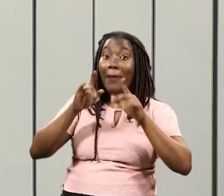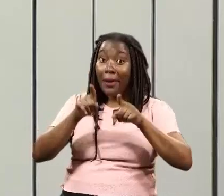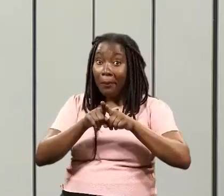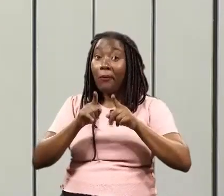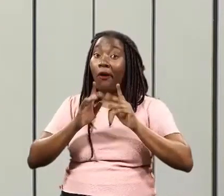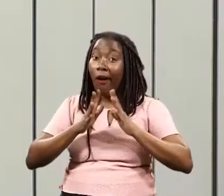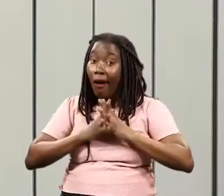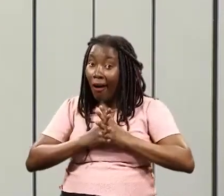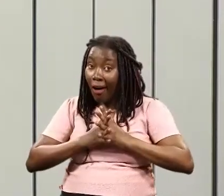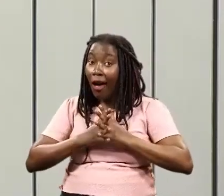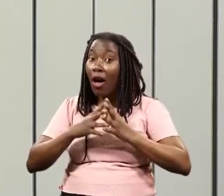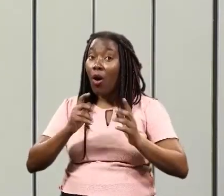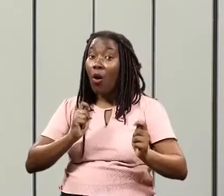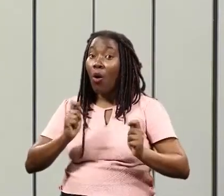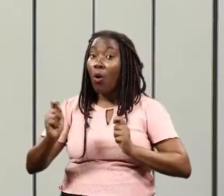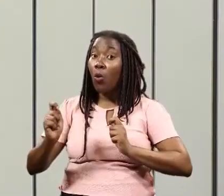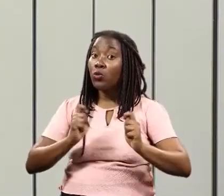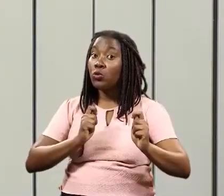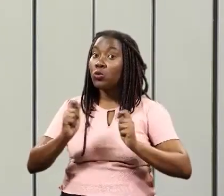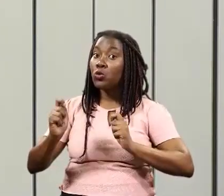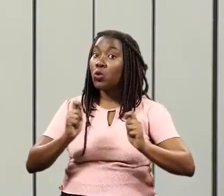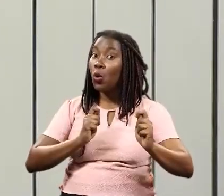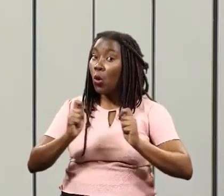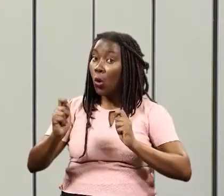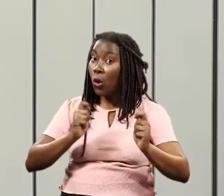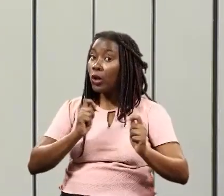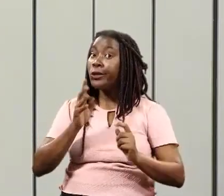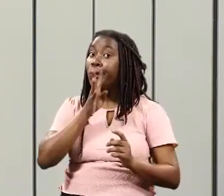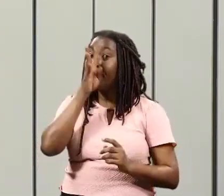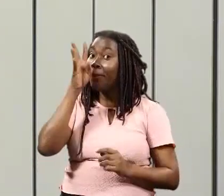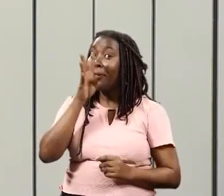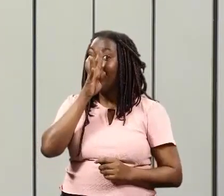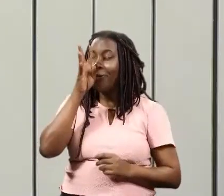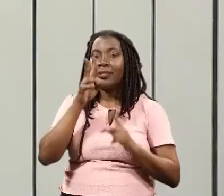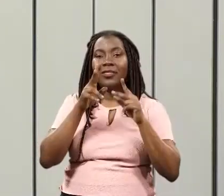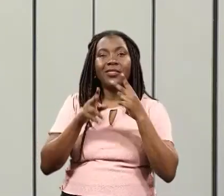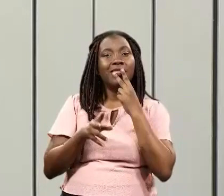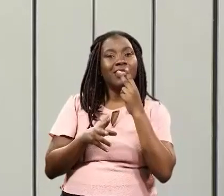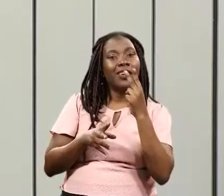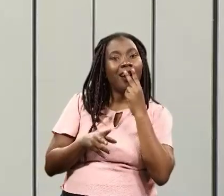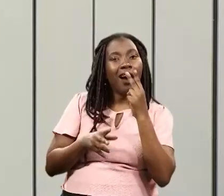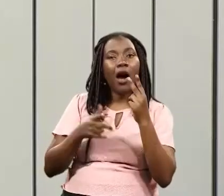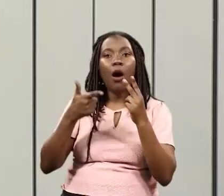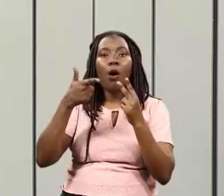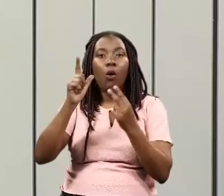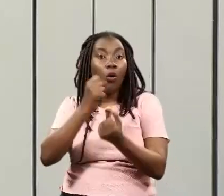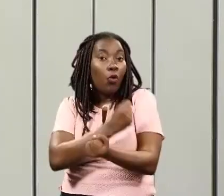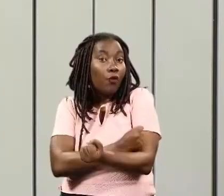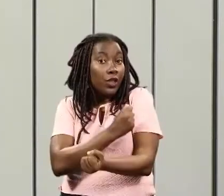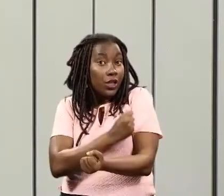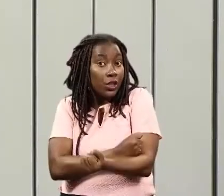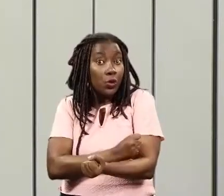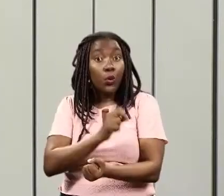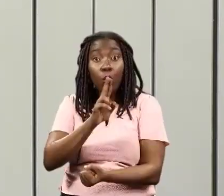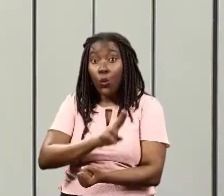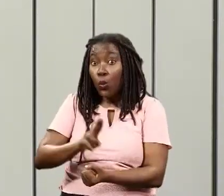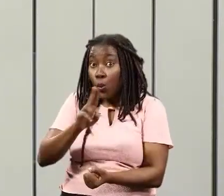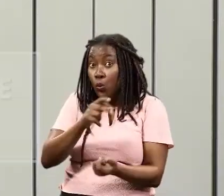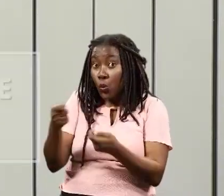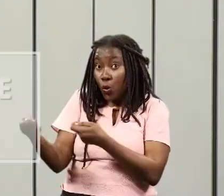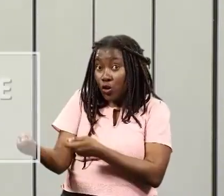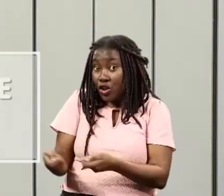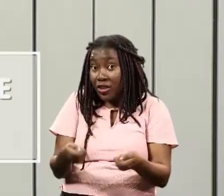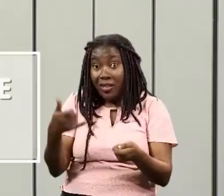o controle dos nossos impulsos, né? E assim como cigarro e outros vícios, o uso constante do